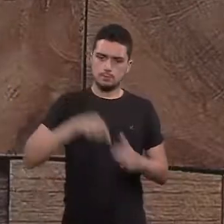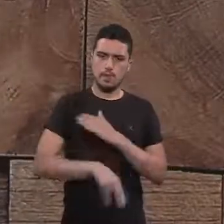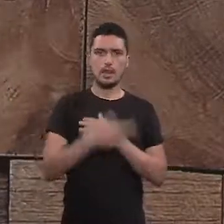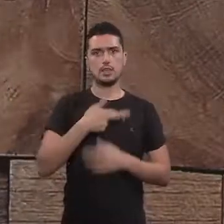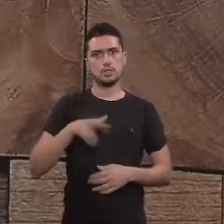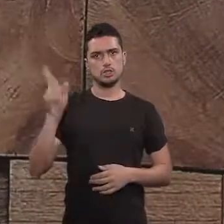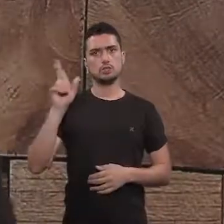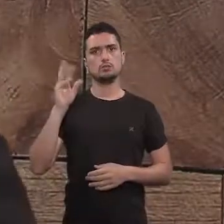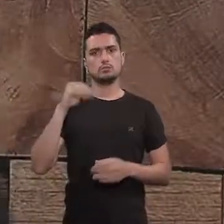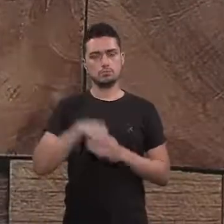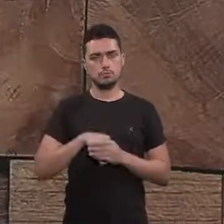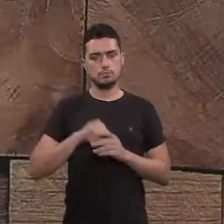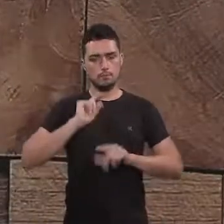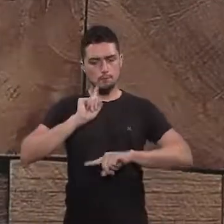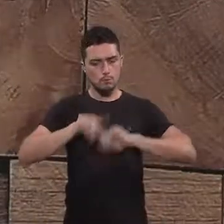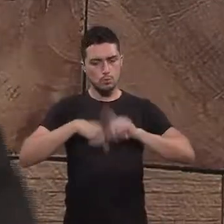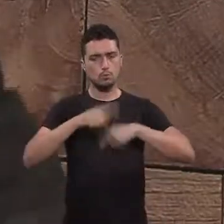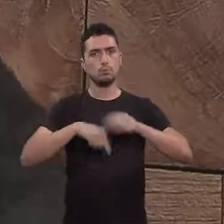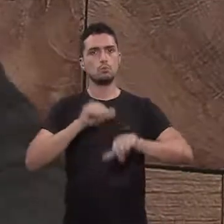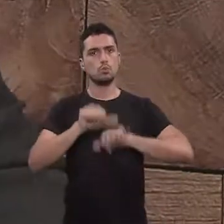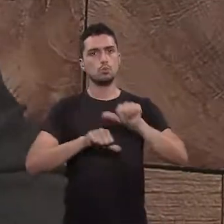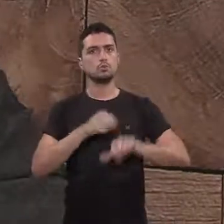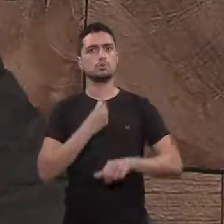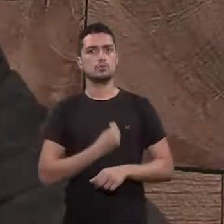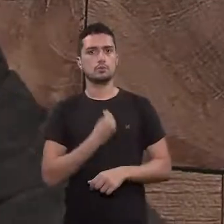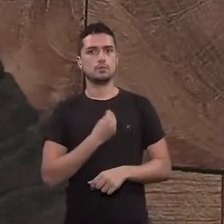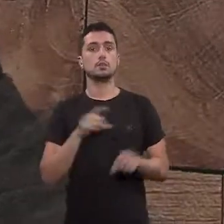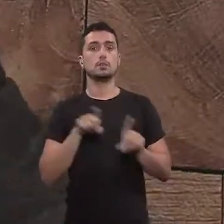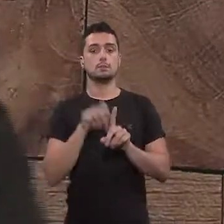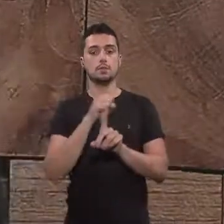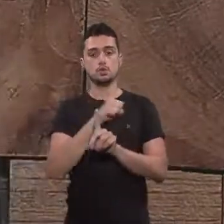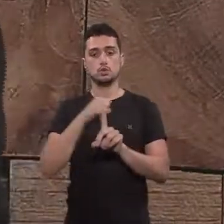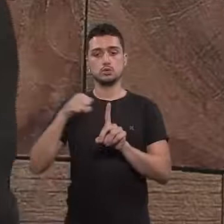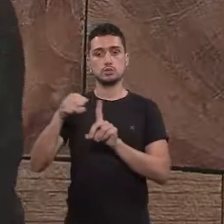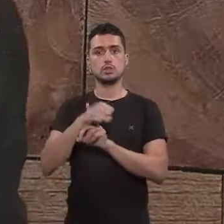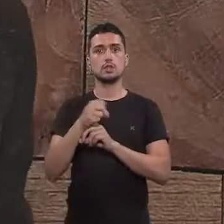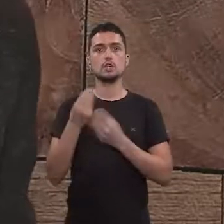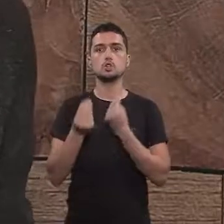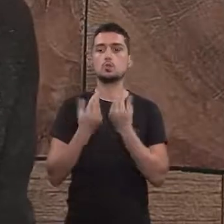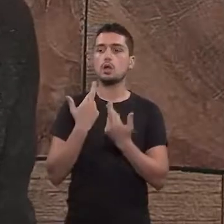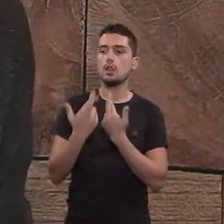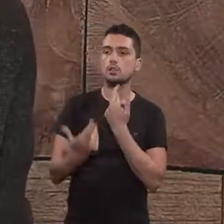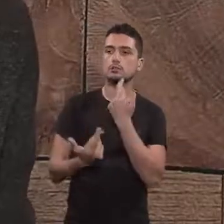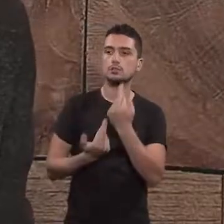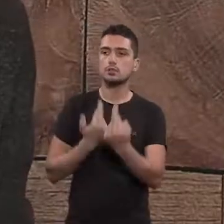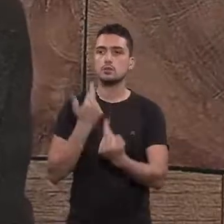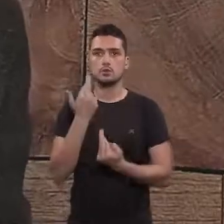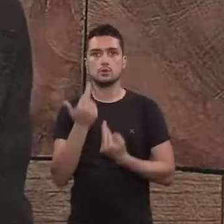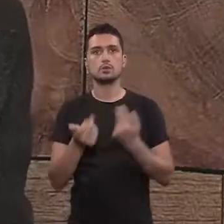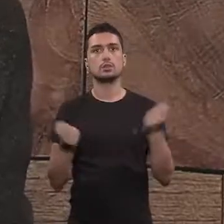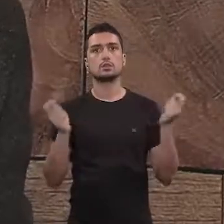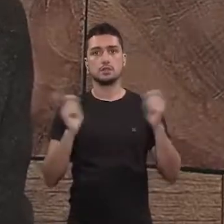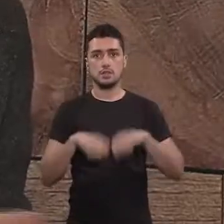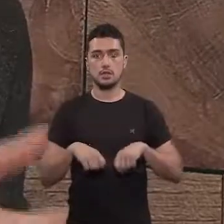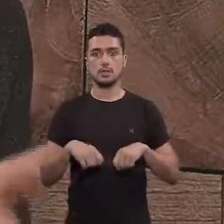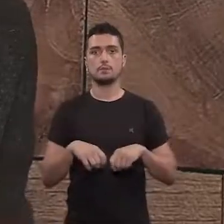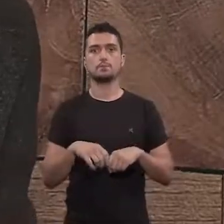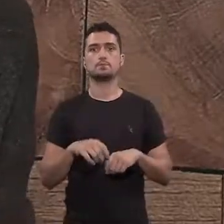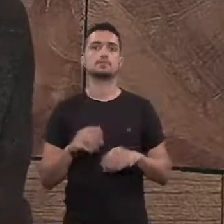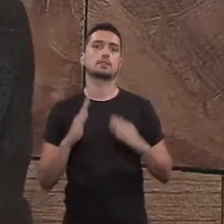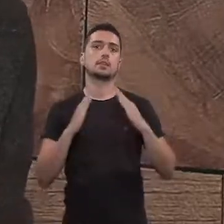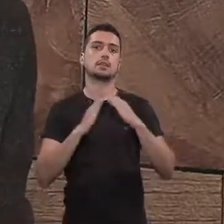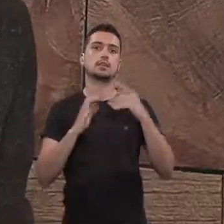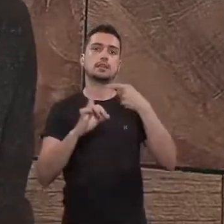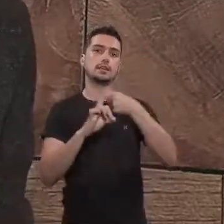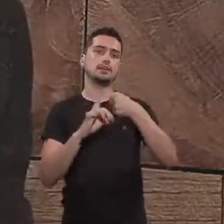transforme interiormente. Outra coisa importante também é a relação social, que permite, digamos assim,